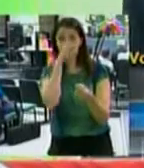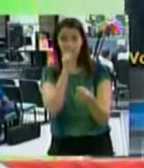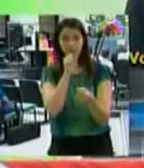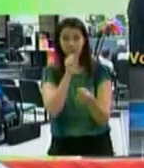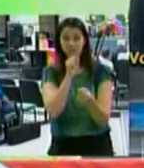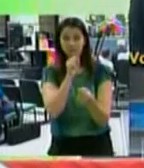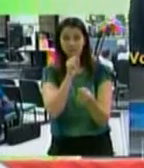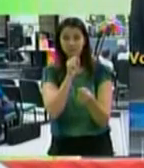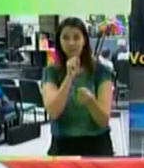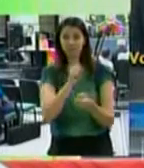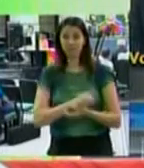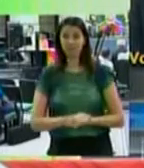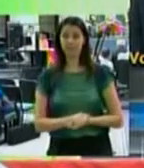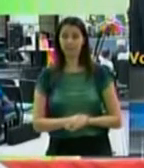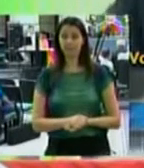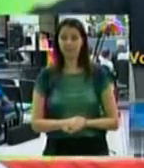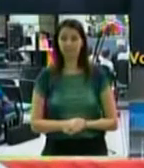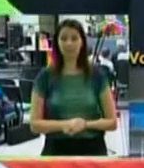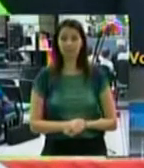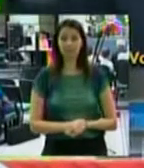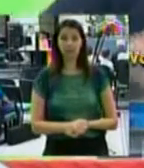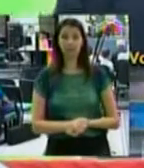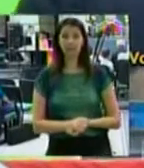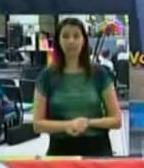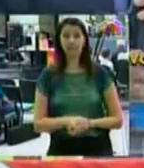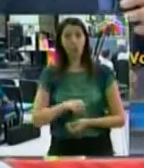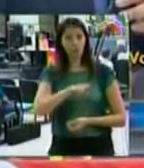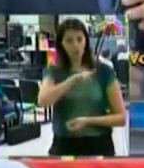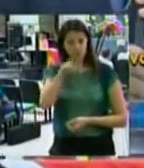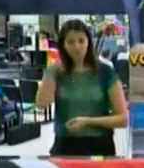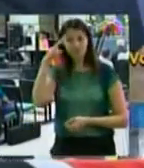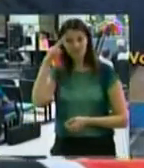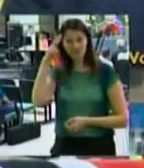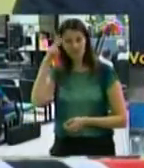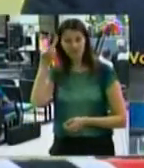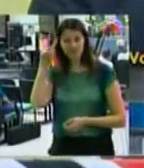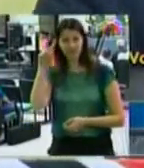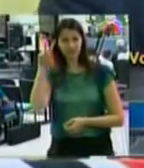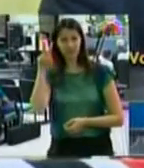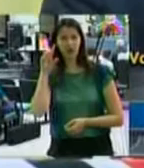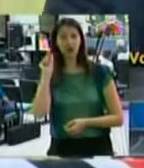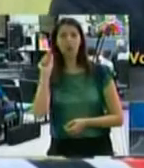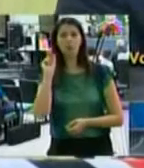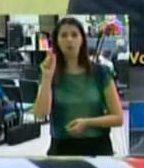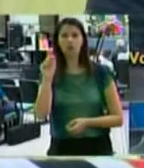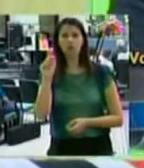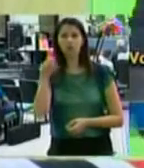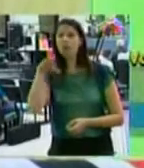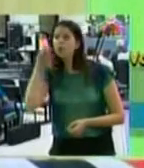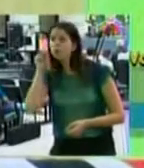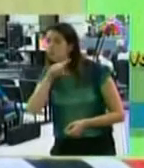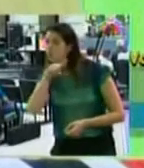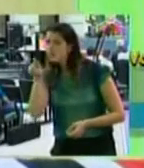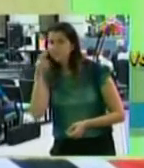daquele que faz. Os senhores se lembram, aqueles que me ouvem se